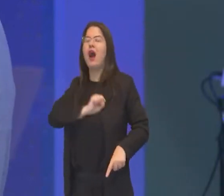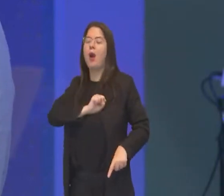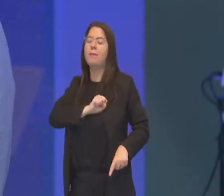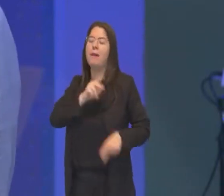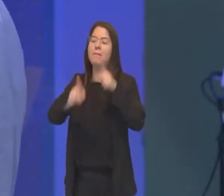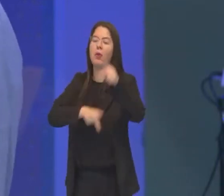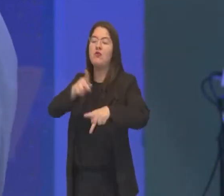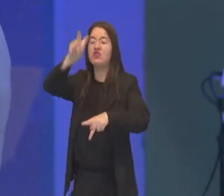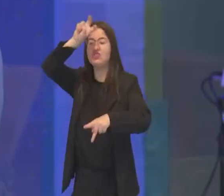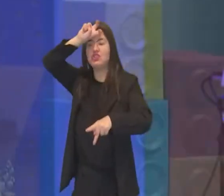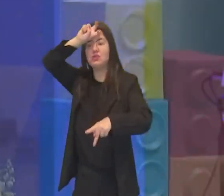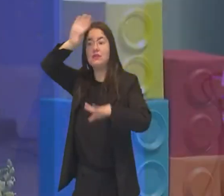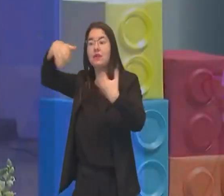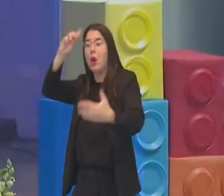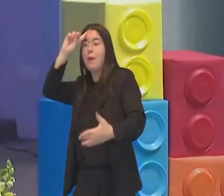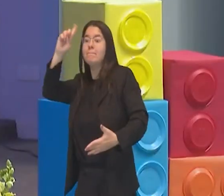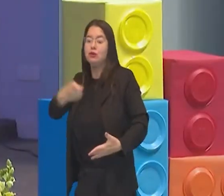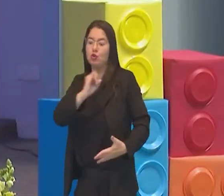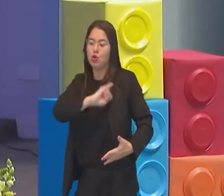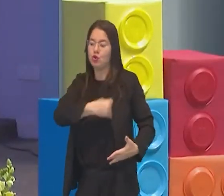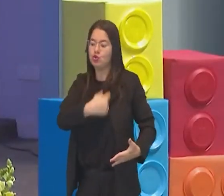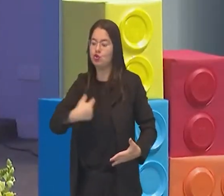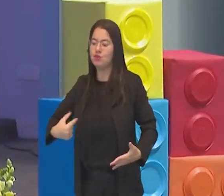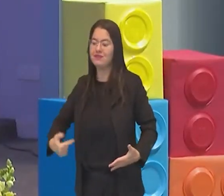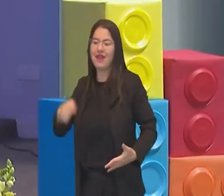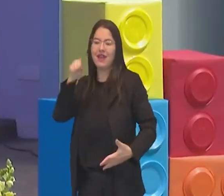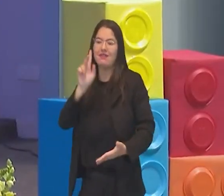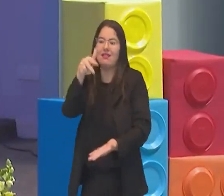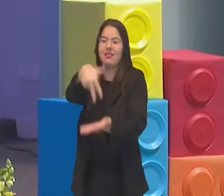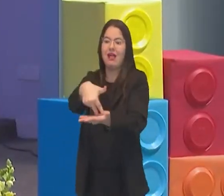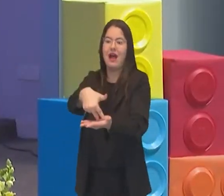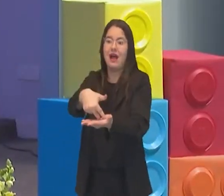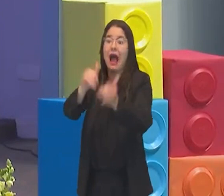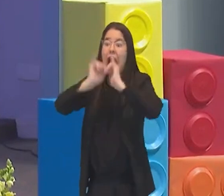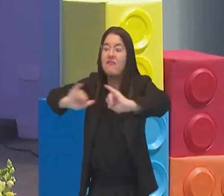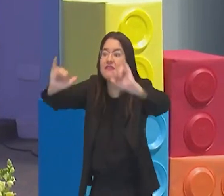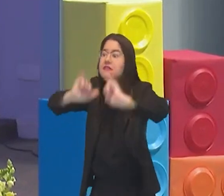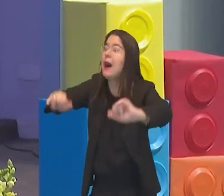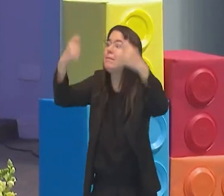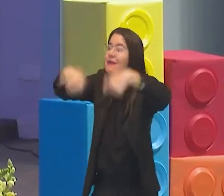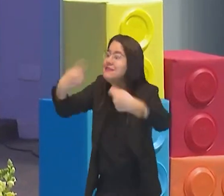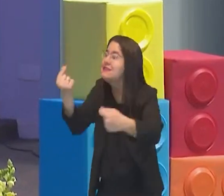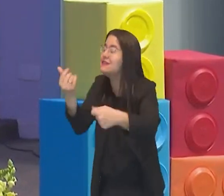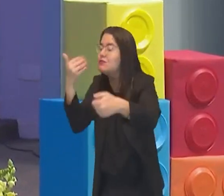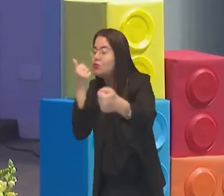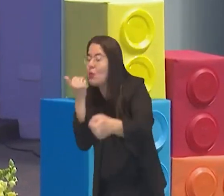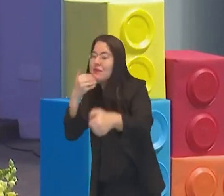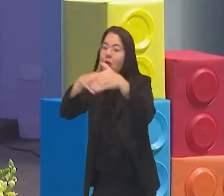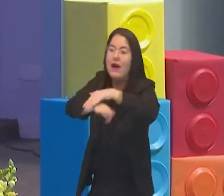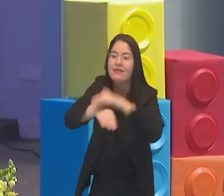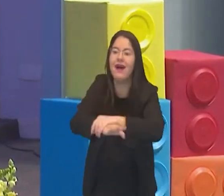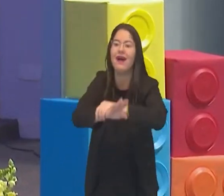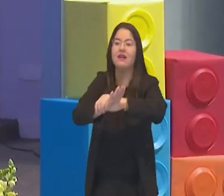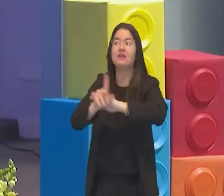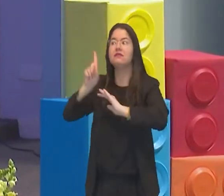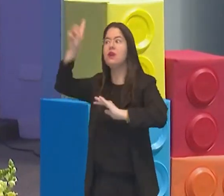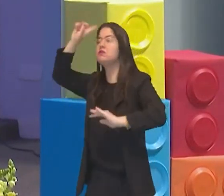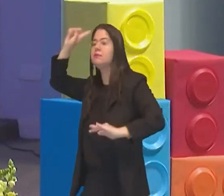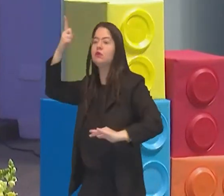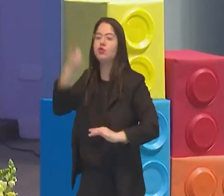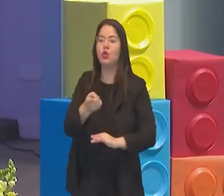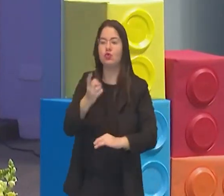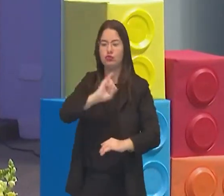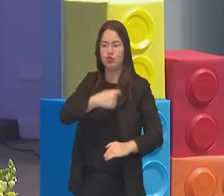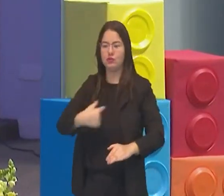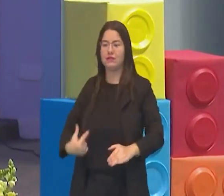Egito, e Ele cuida de José naqueles dias, por isso Ele estava também com José. Mas